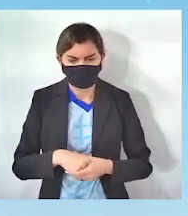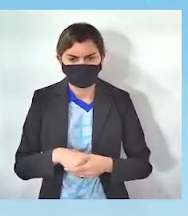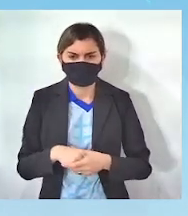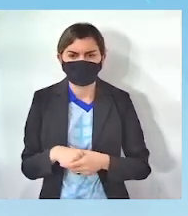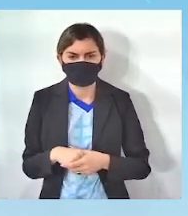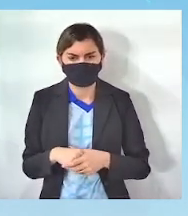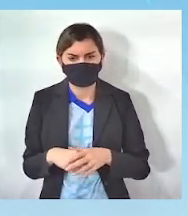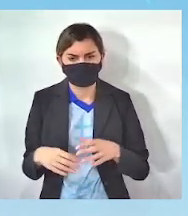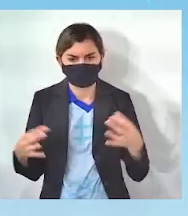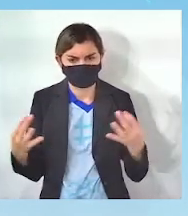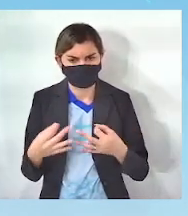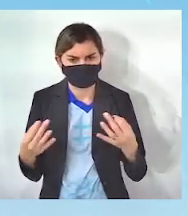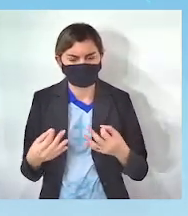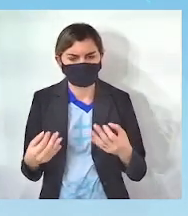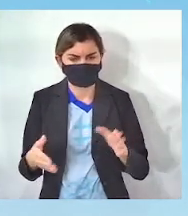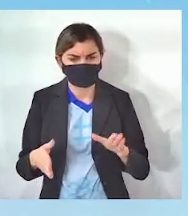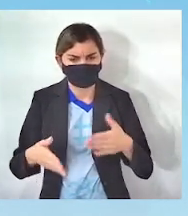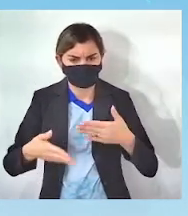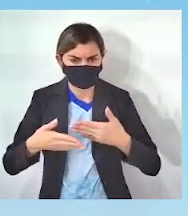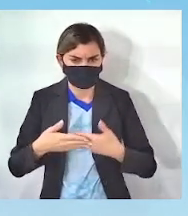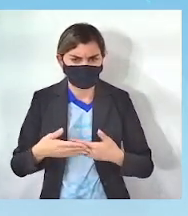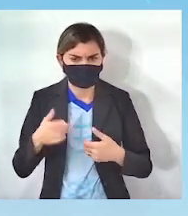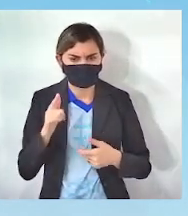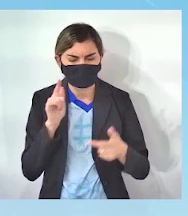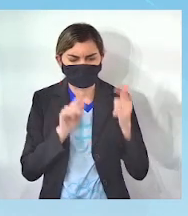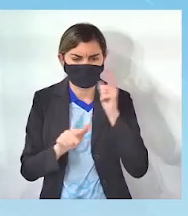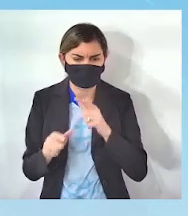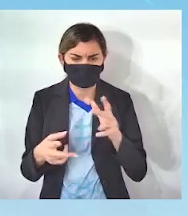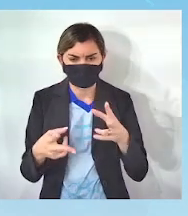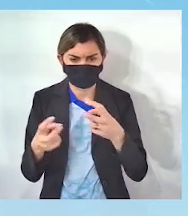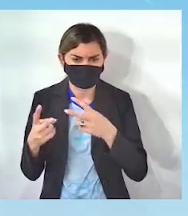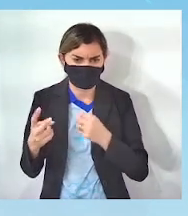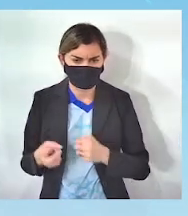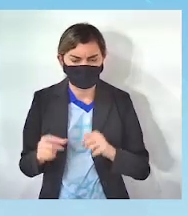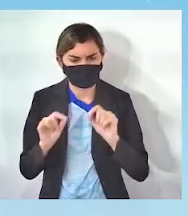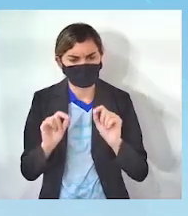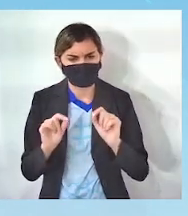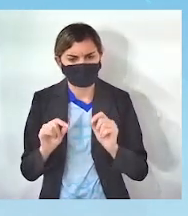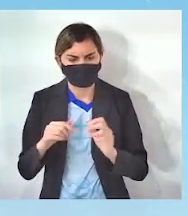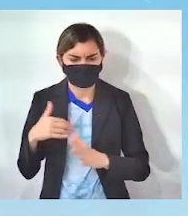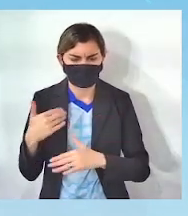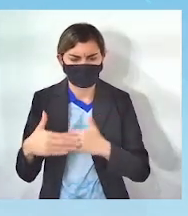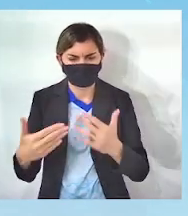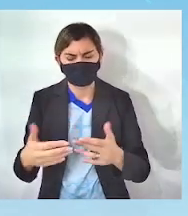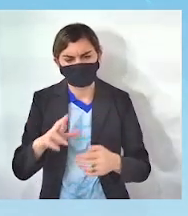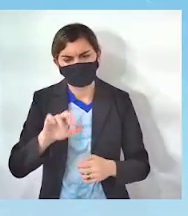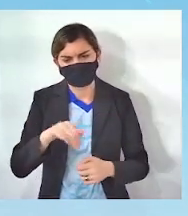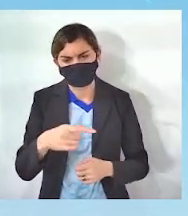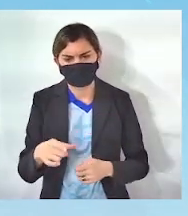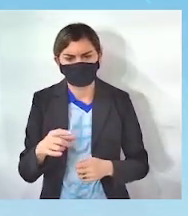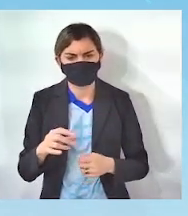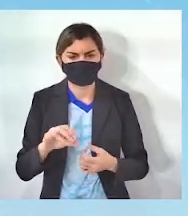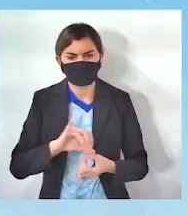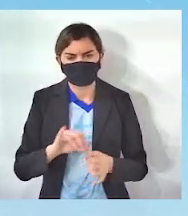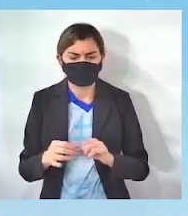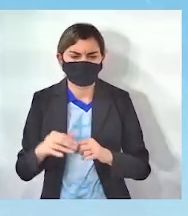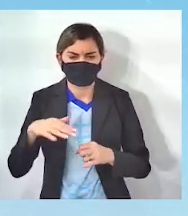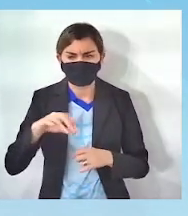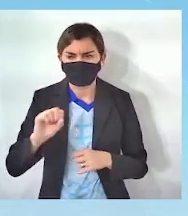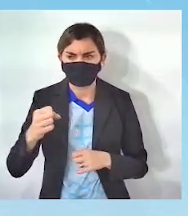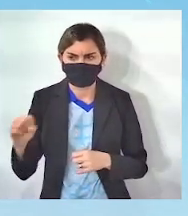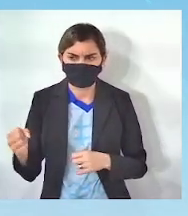recipiente perfeitamente fechado, a gente consegue perceber que ao longo da reação química, a massa